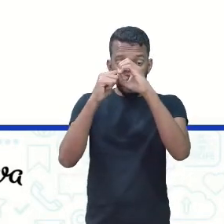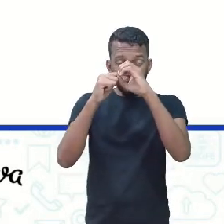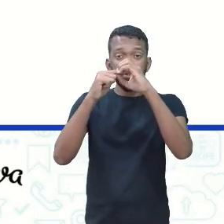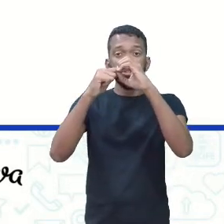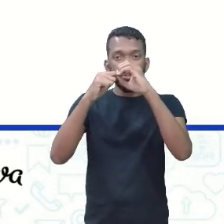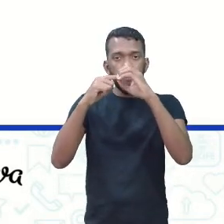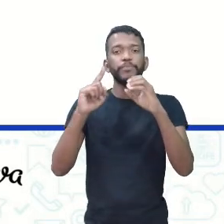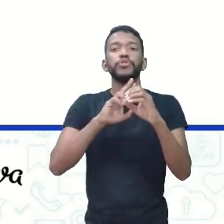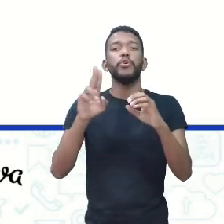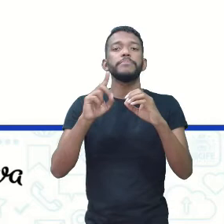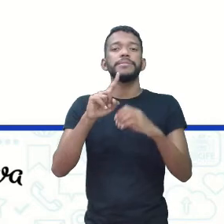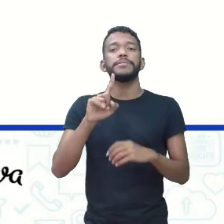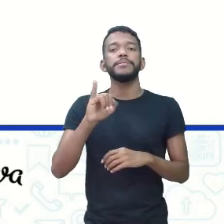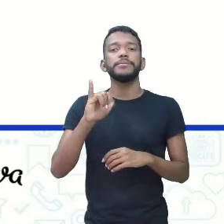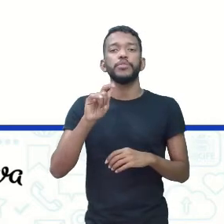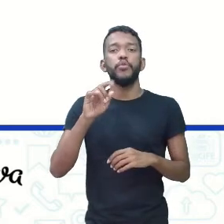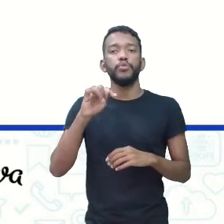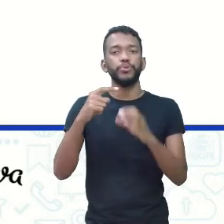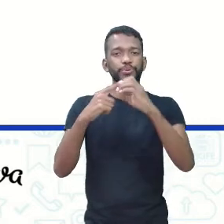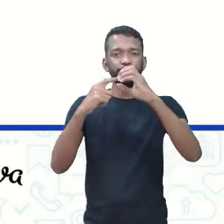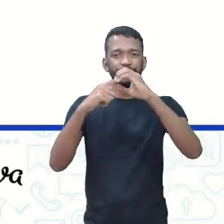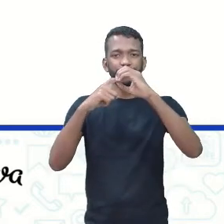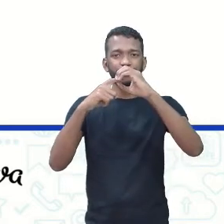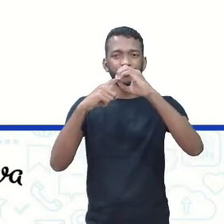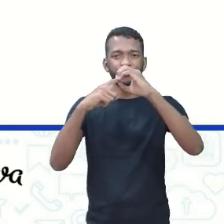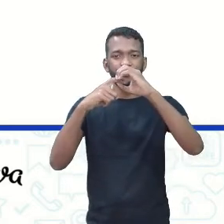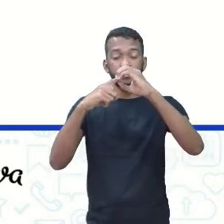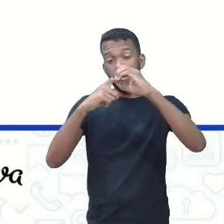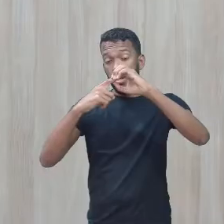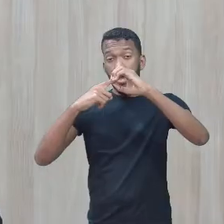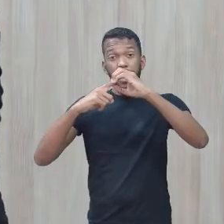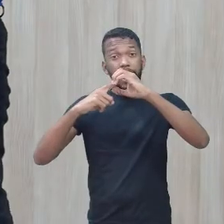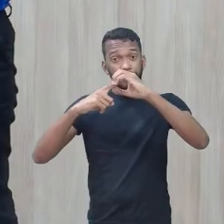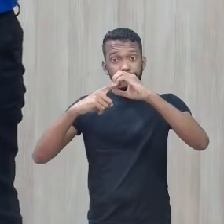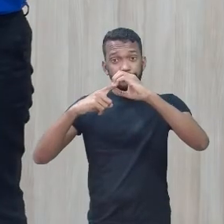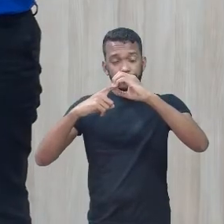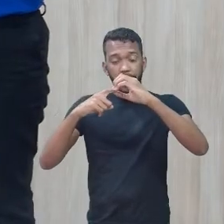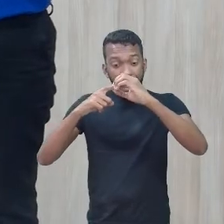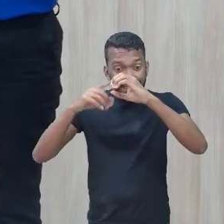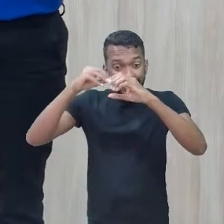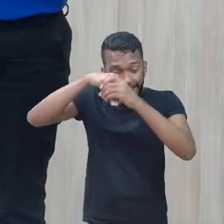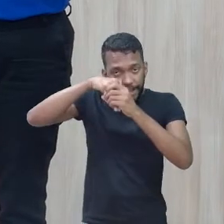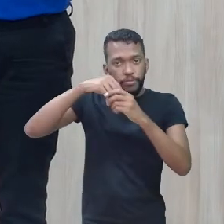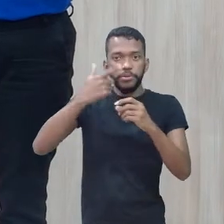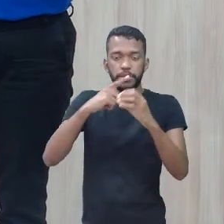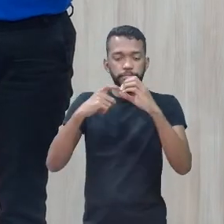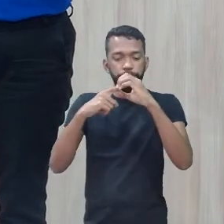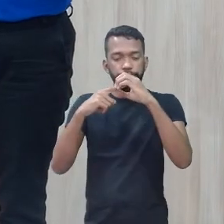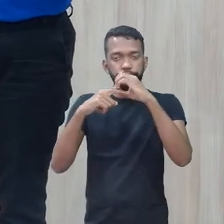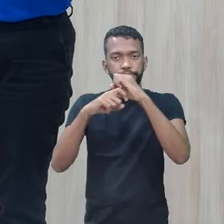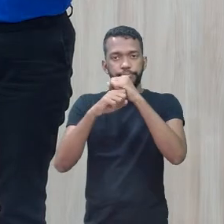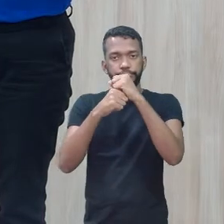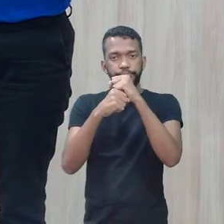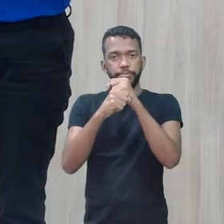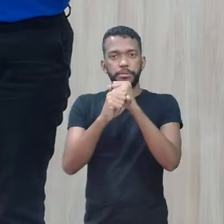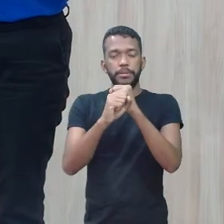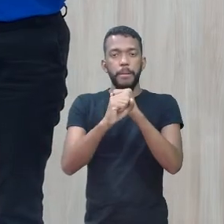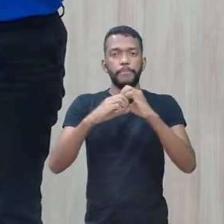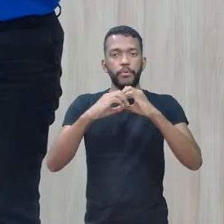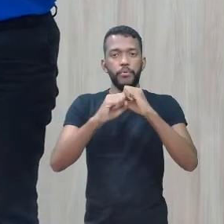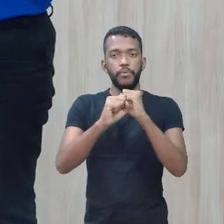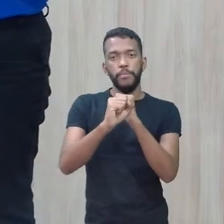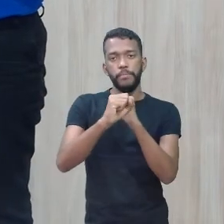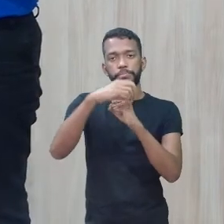começa a acontecer várias divisões celulares, e essas divisões celulares, depois que vai acontecendo